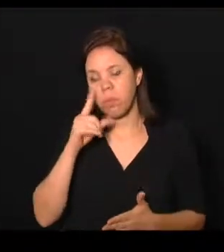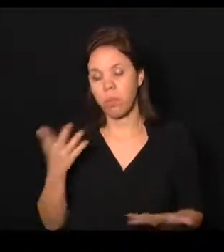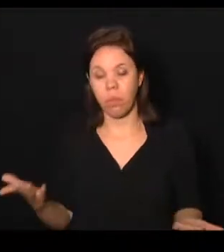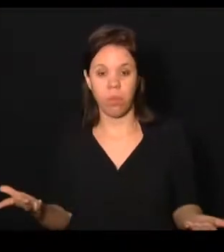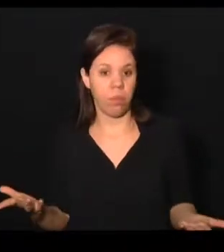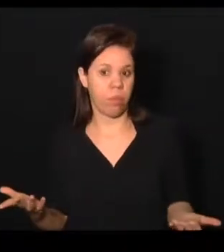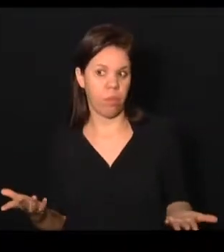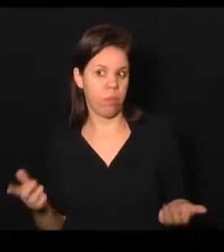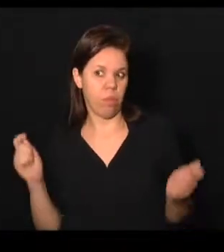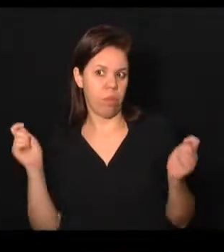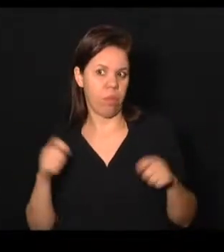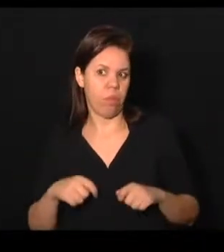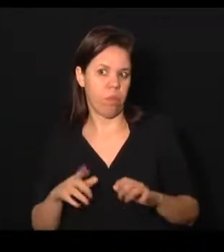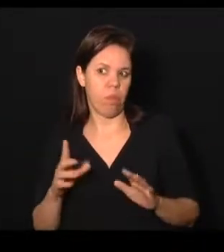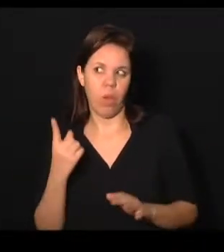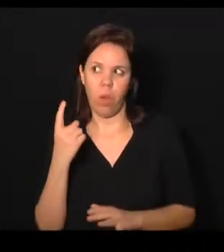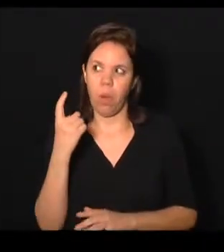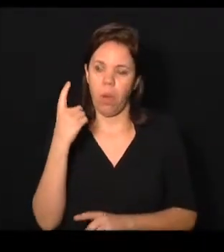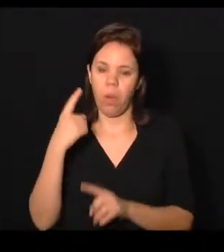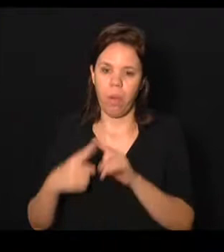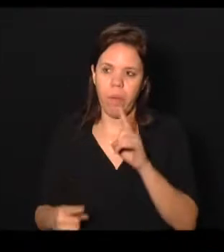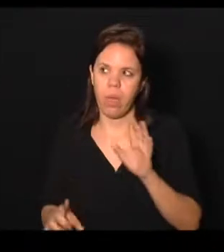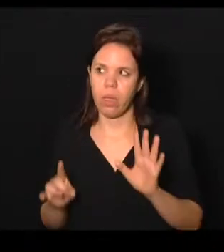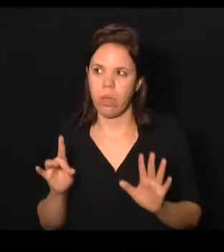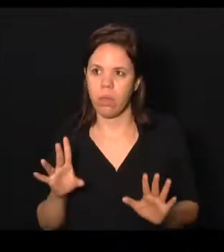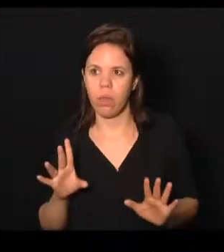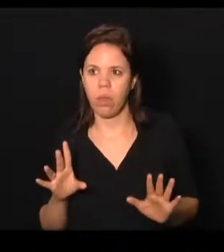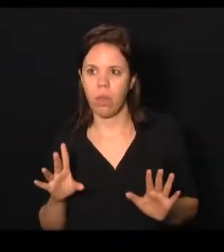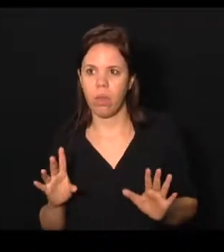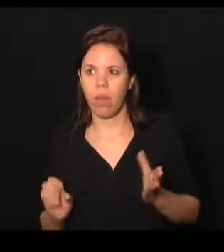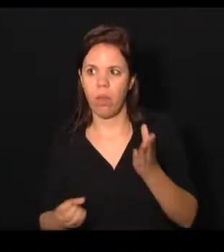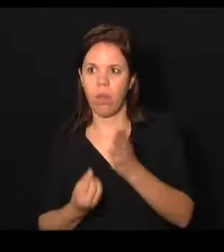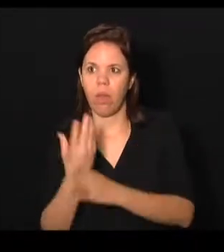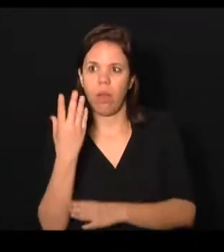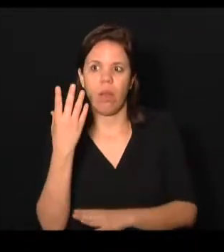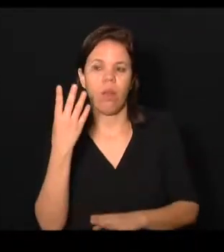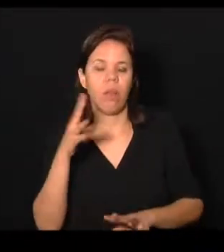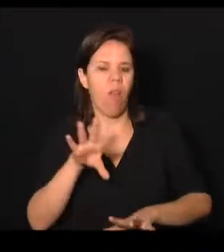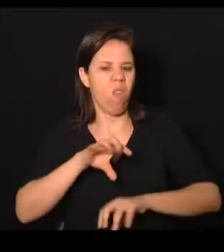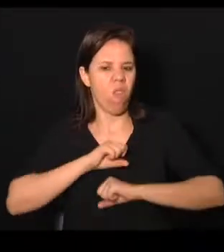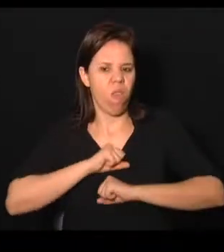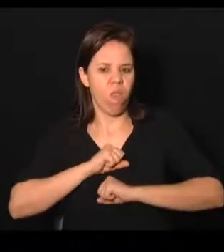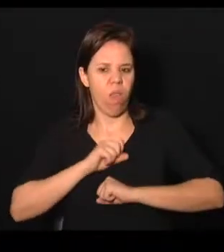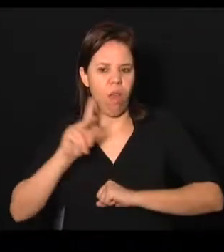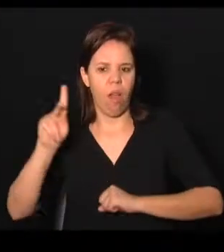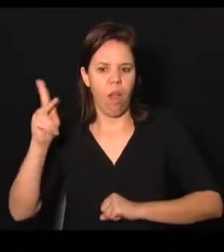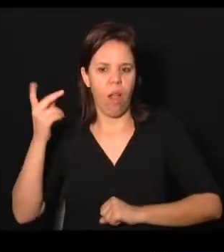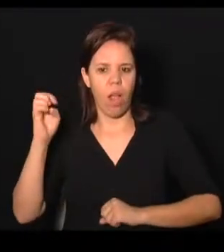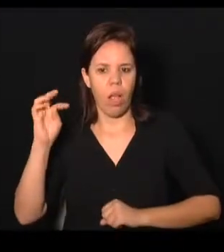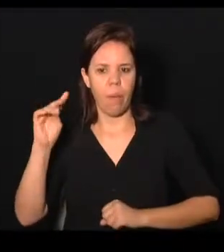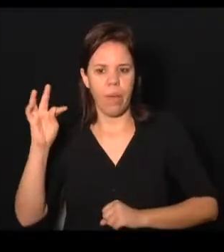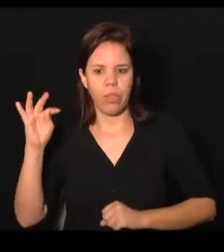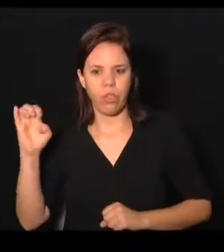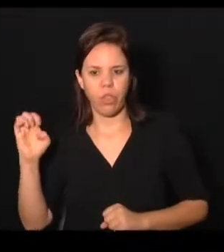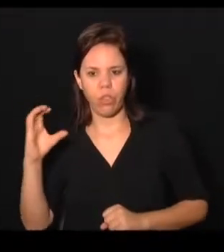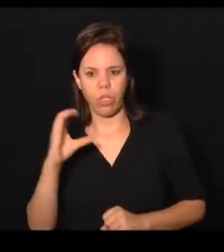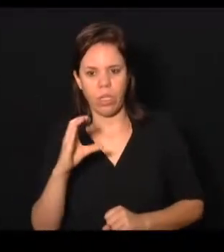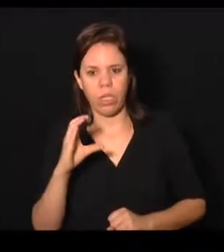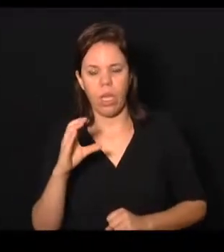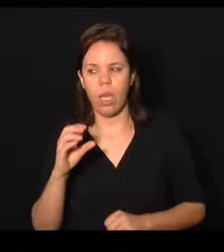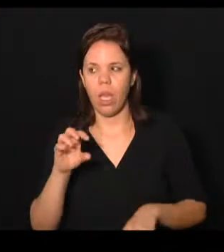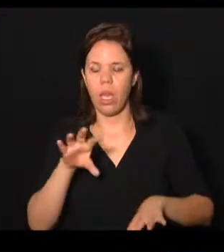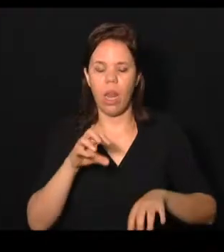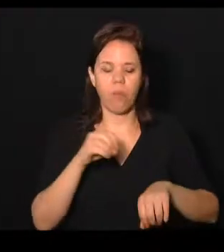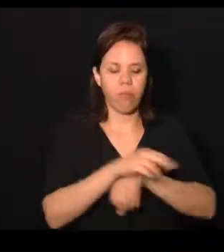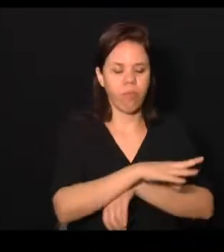não ia ser capaz, uma única vezinha só, de provocar um contato com o vírus de hepatite C. E foi, e ela contaminou outra